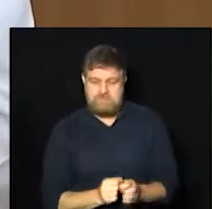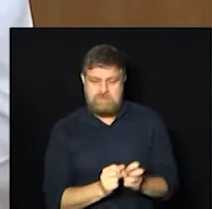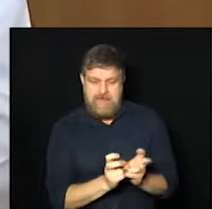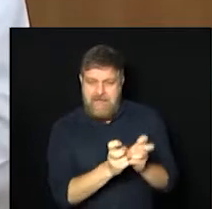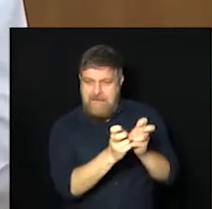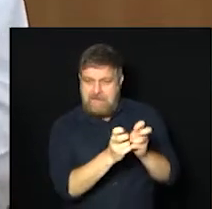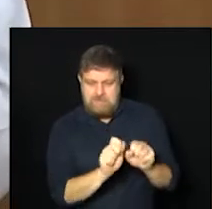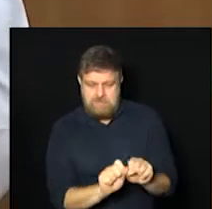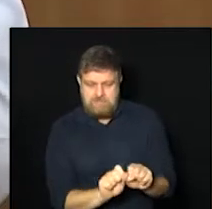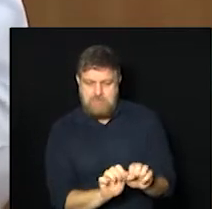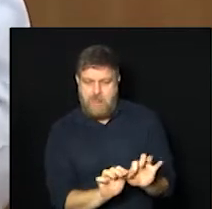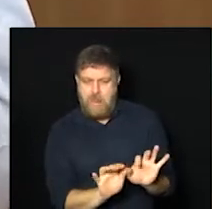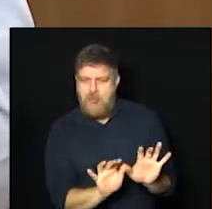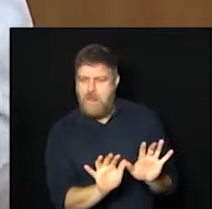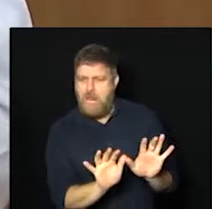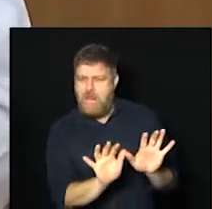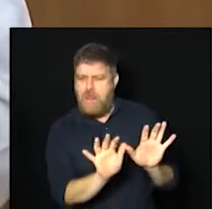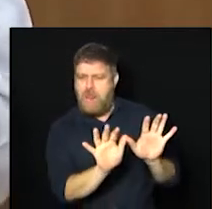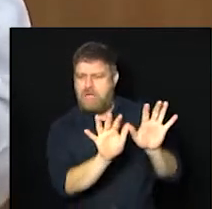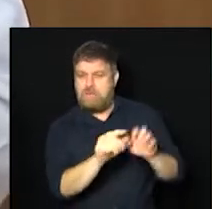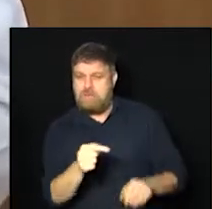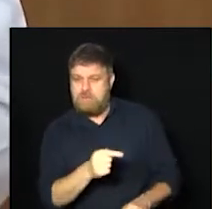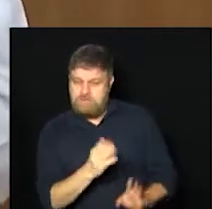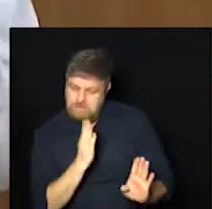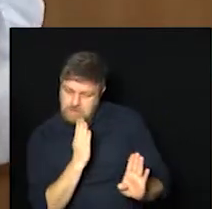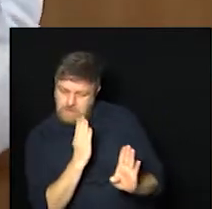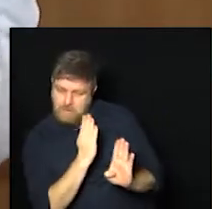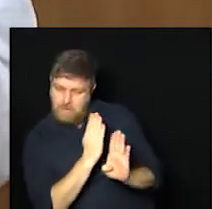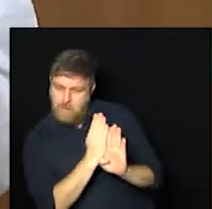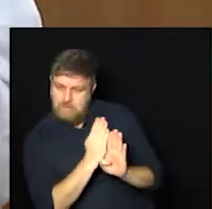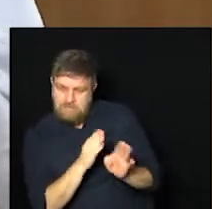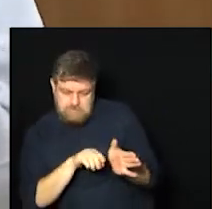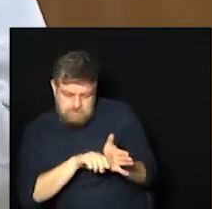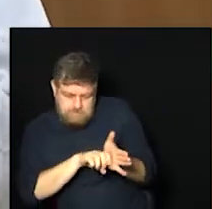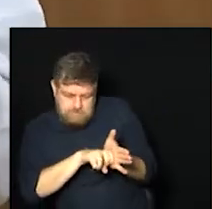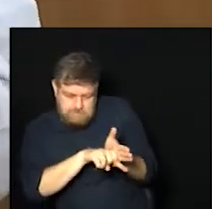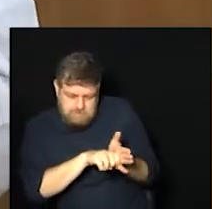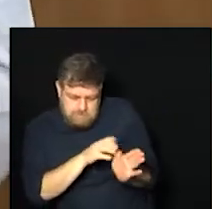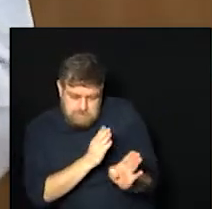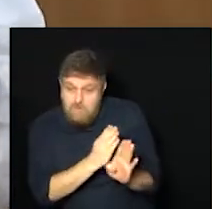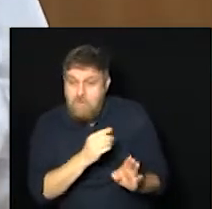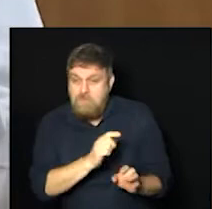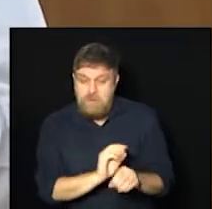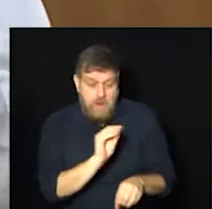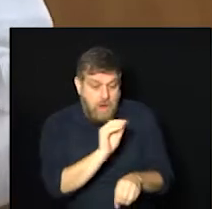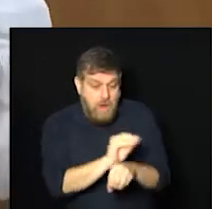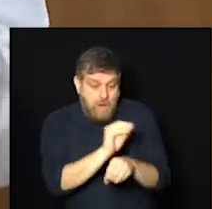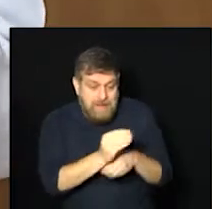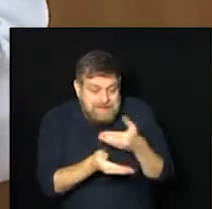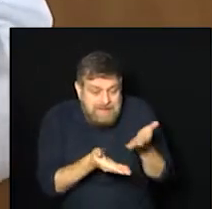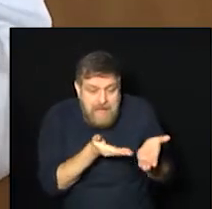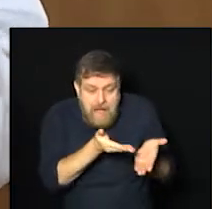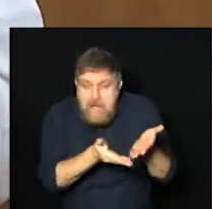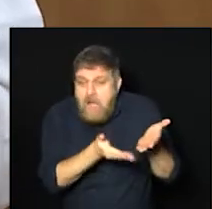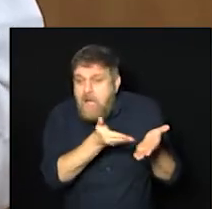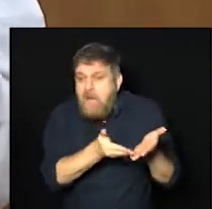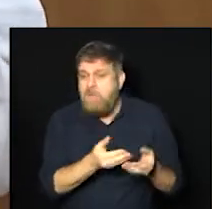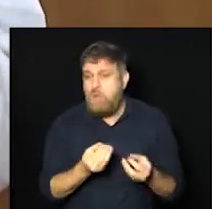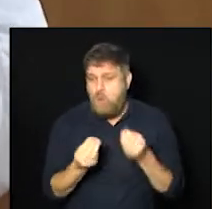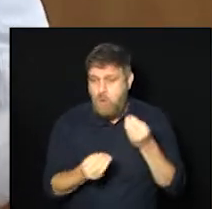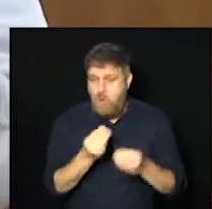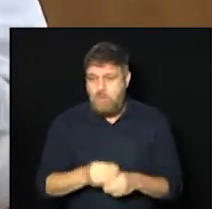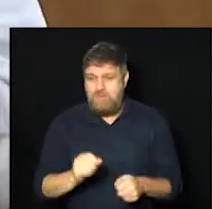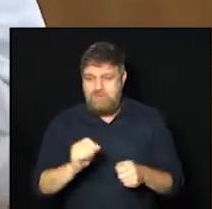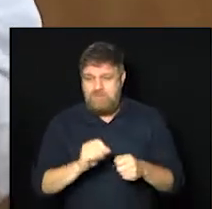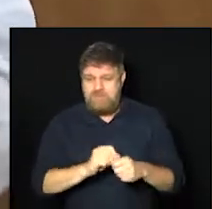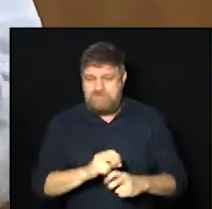muito regular. Então, é fácil você fazer o diagnóstico e o tratamento, muitas vezes, pode ser só